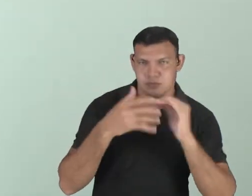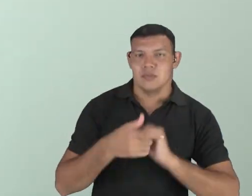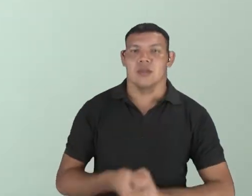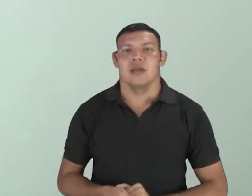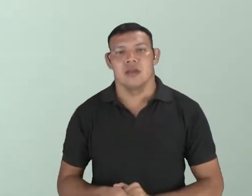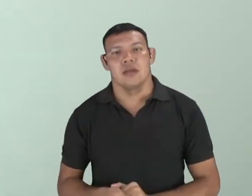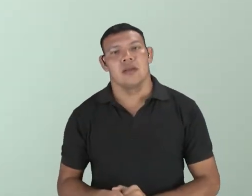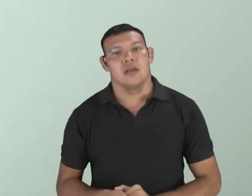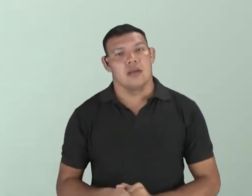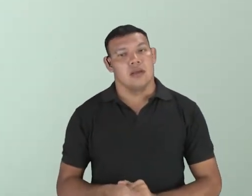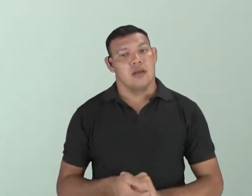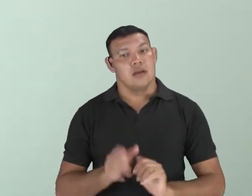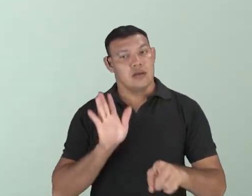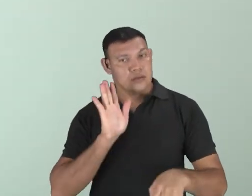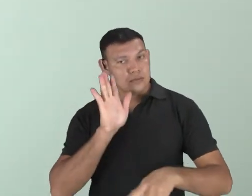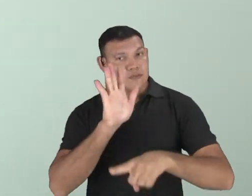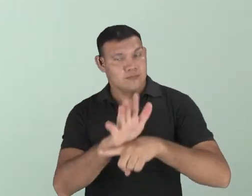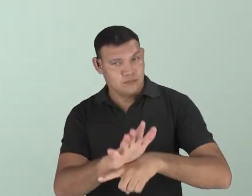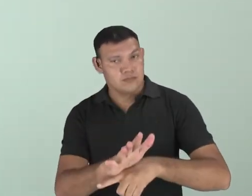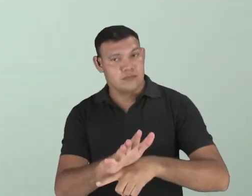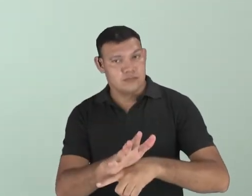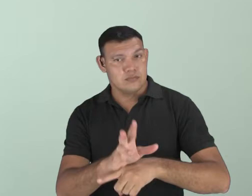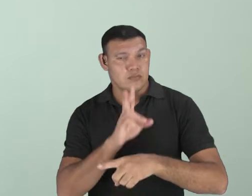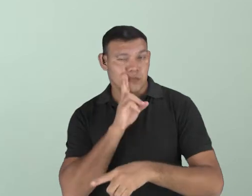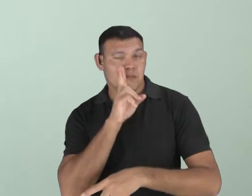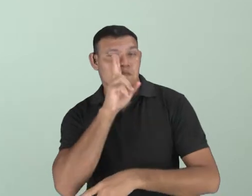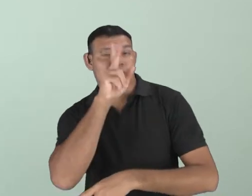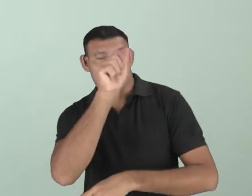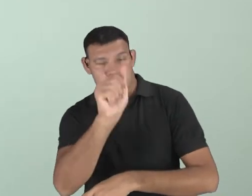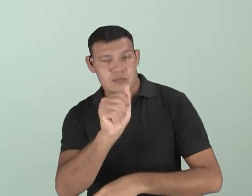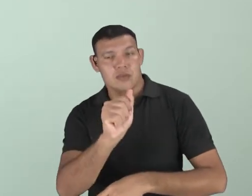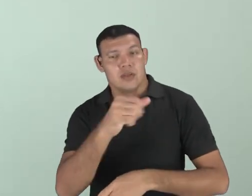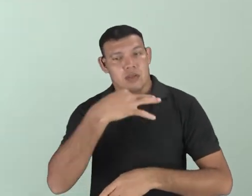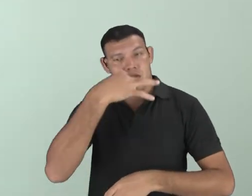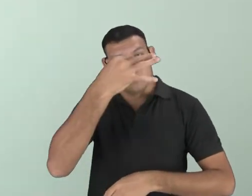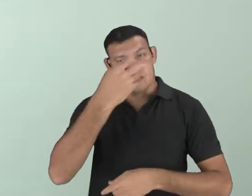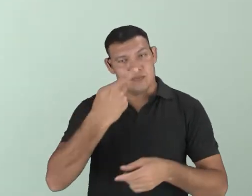que reforcem a sua opinião, ok?